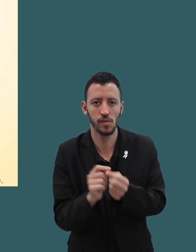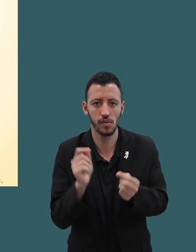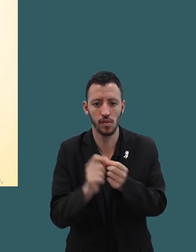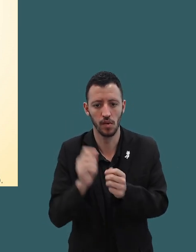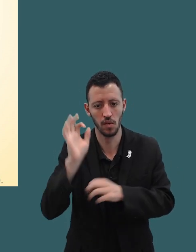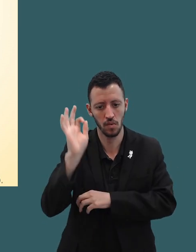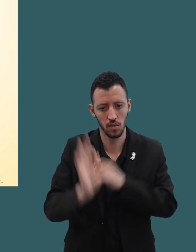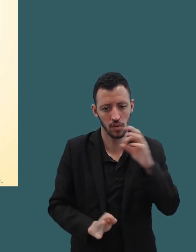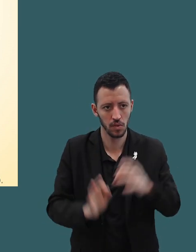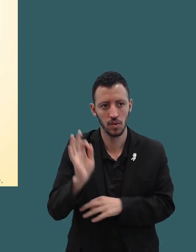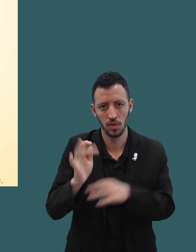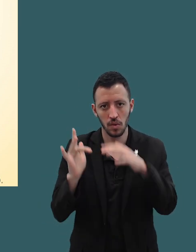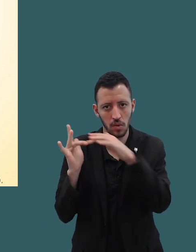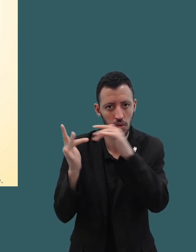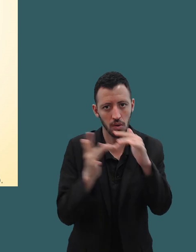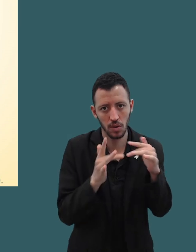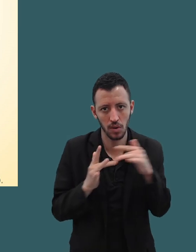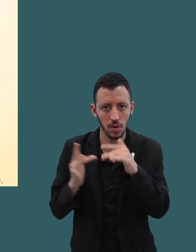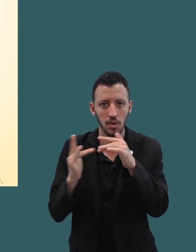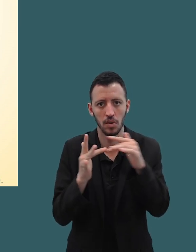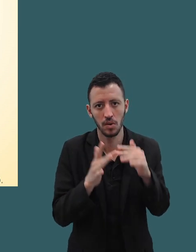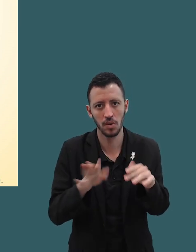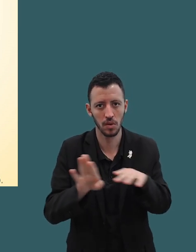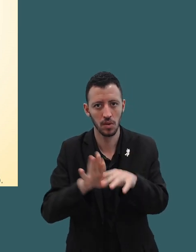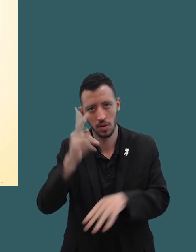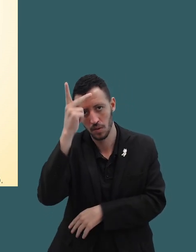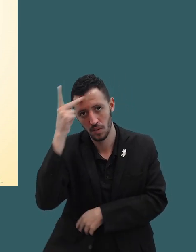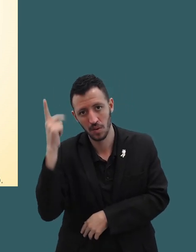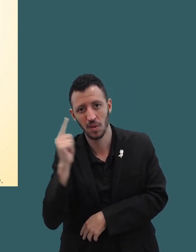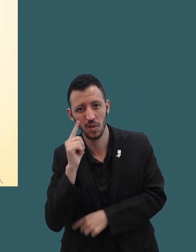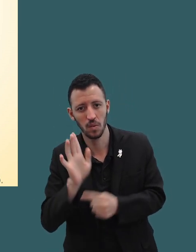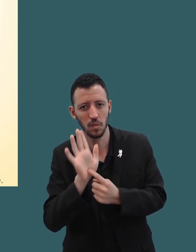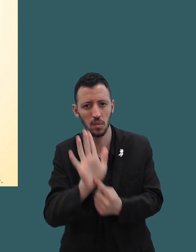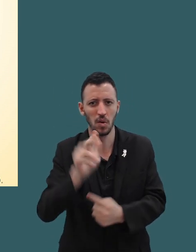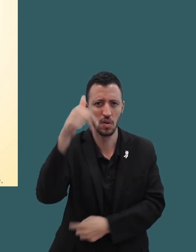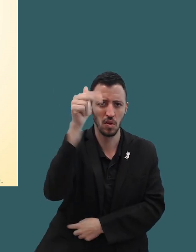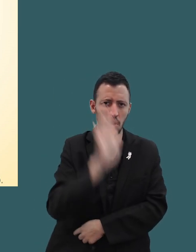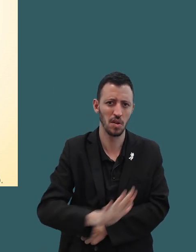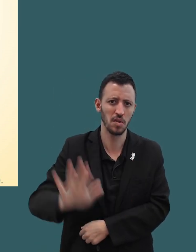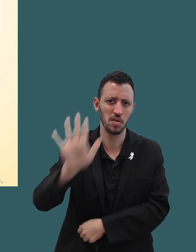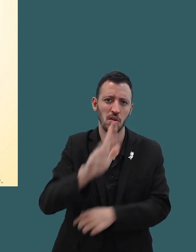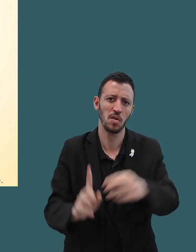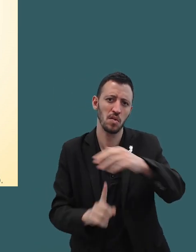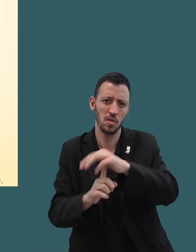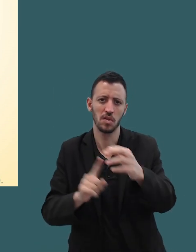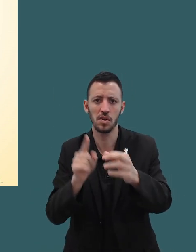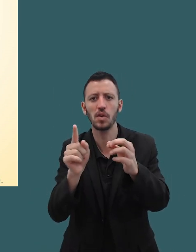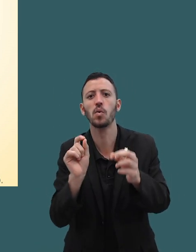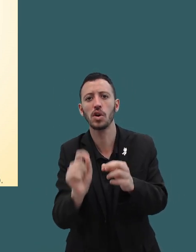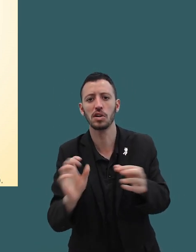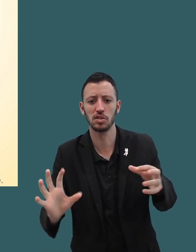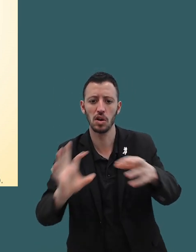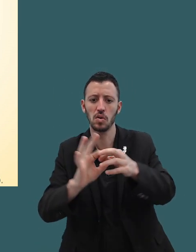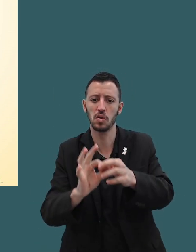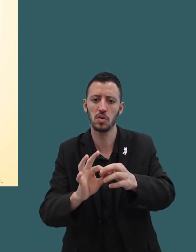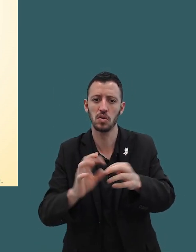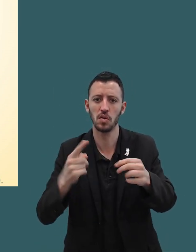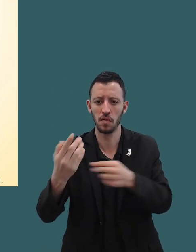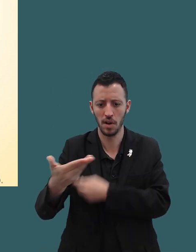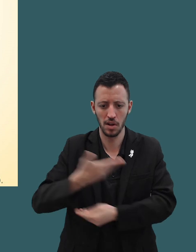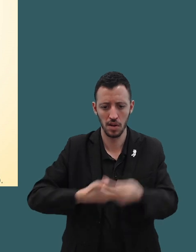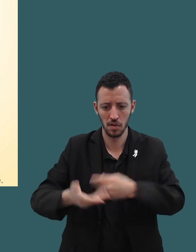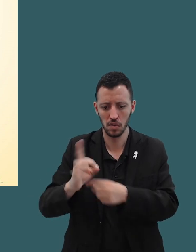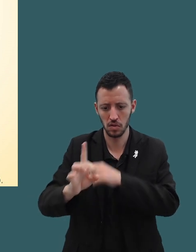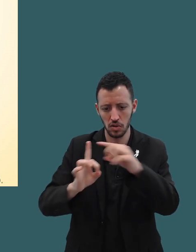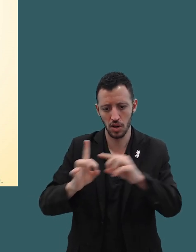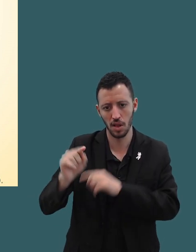se organiza, se articula até nacionalmente, tem o pessoal da Mostra Nacional de Feiras que se reúne, tem diálogo